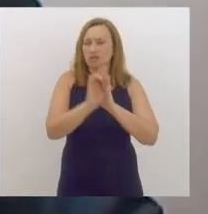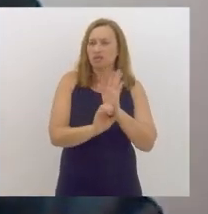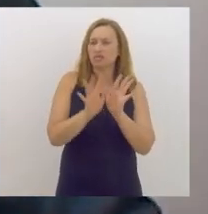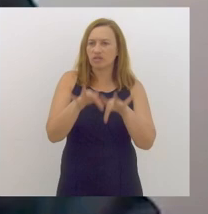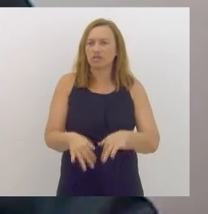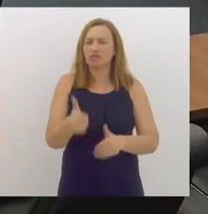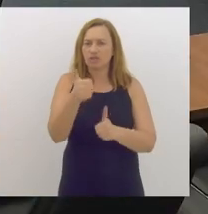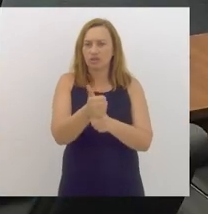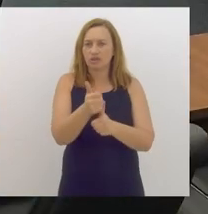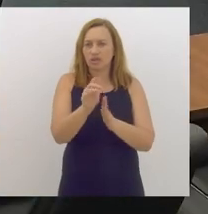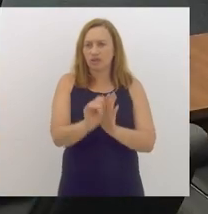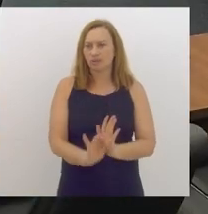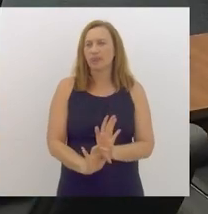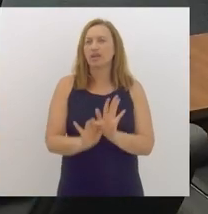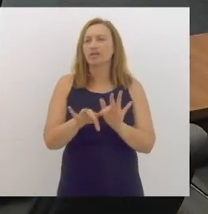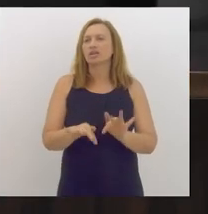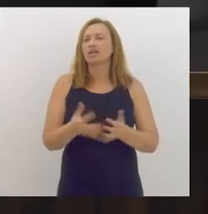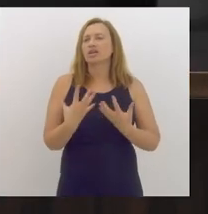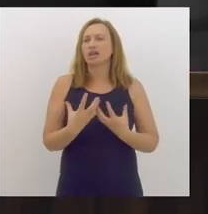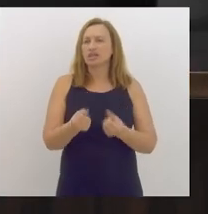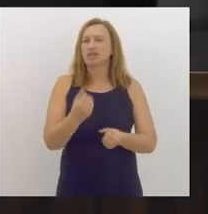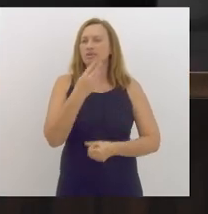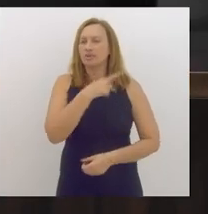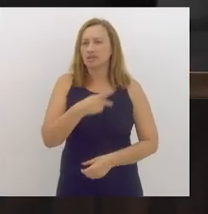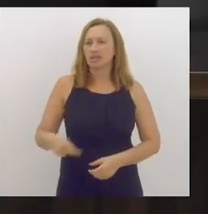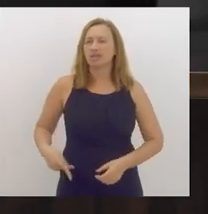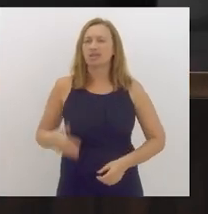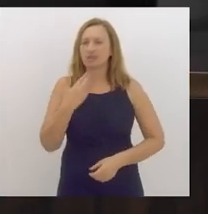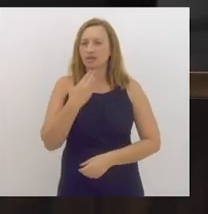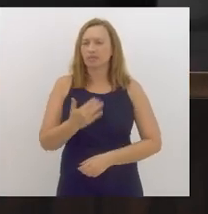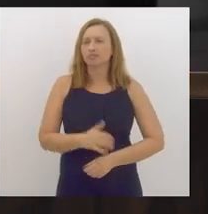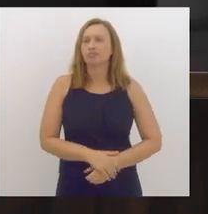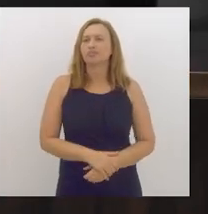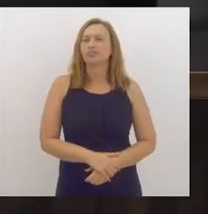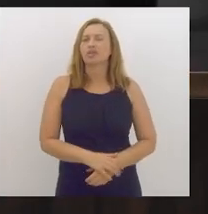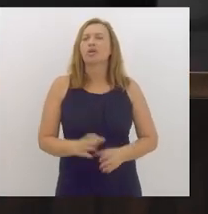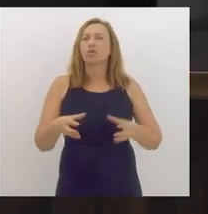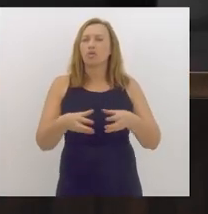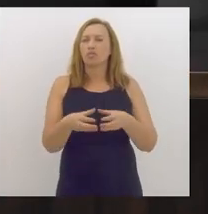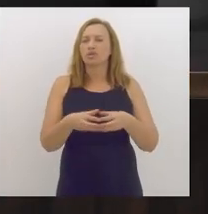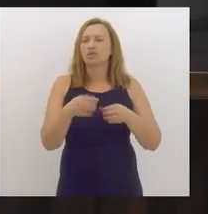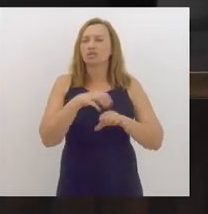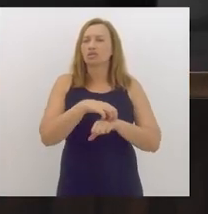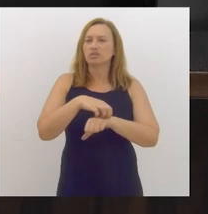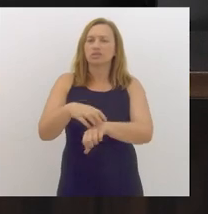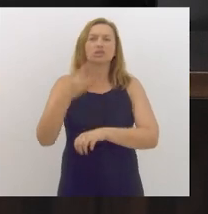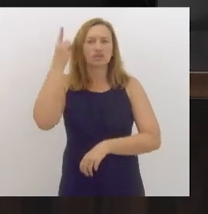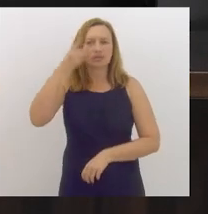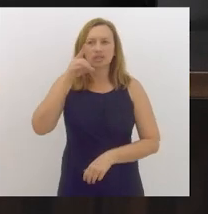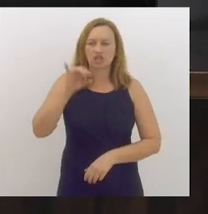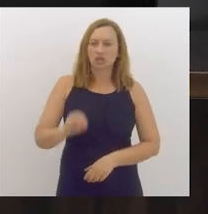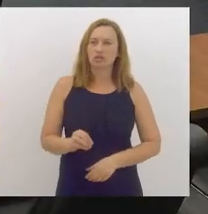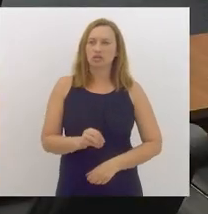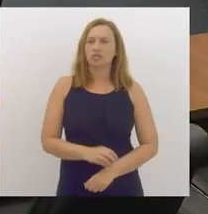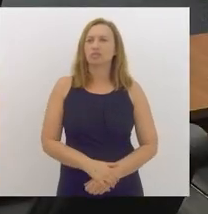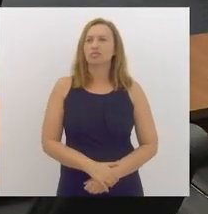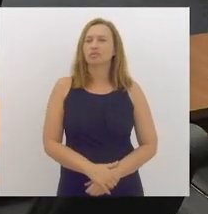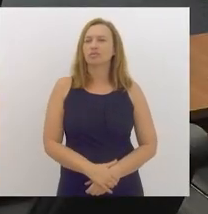final de redação. Que a presidência defere. Pela Comissão de Transporte, deputado Dionísio Lins.